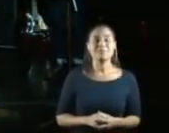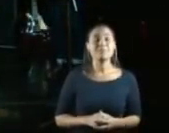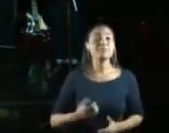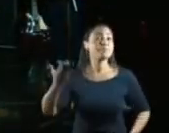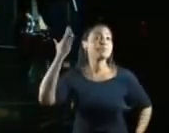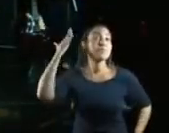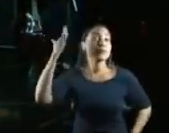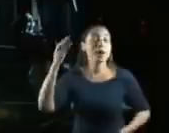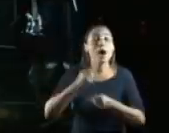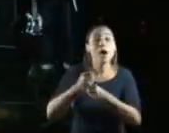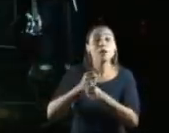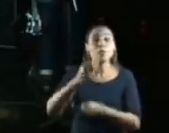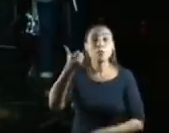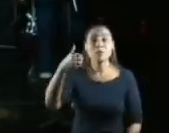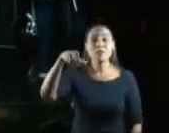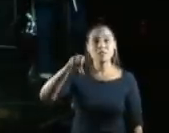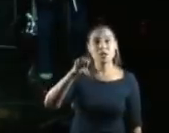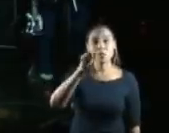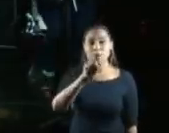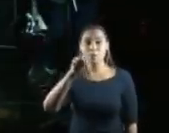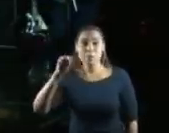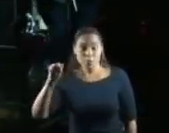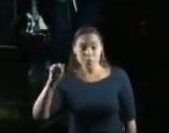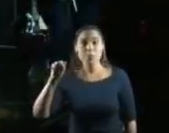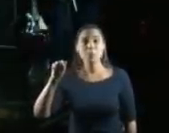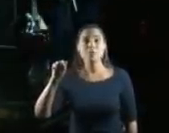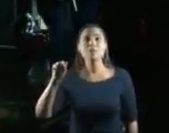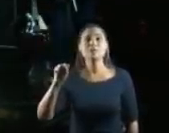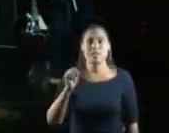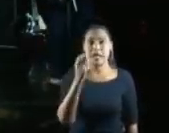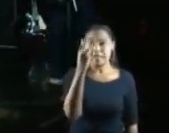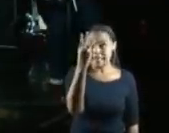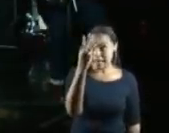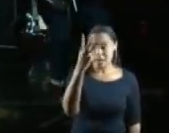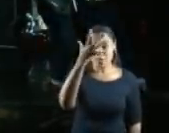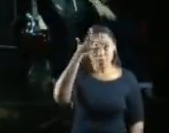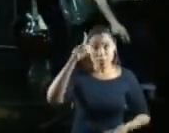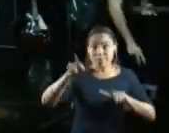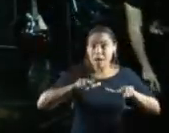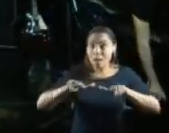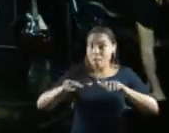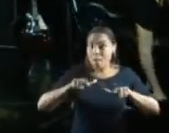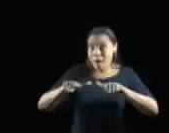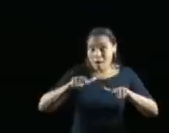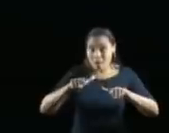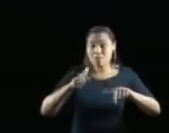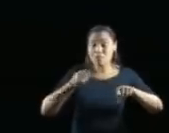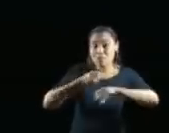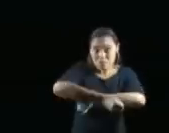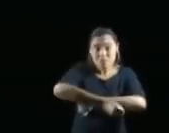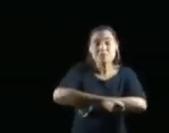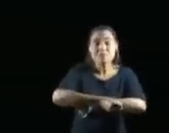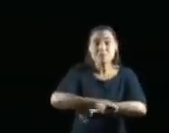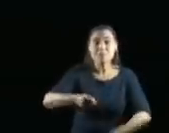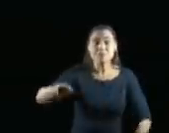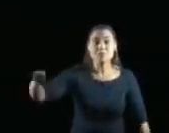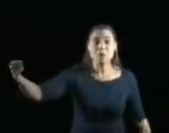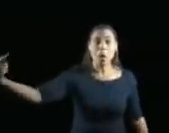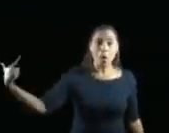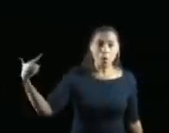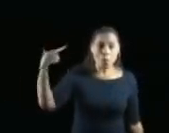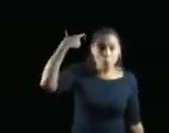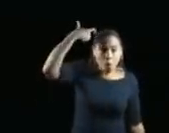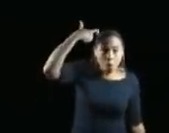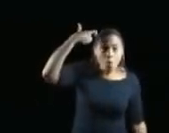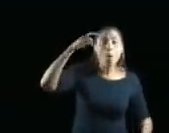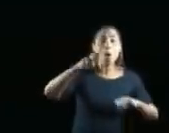Em 1988, três operários foram assassinados durante a repressão a